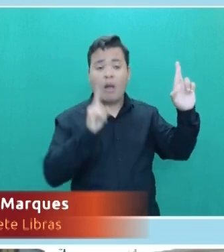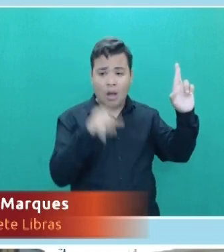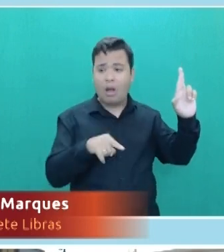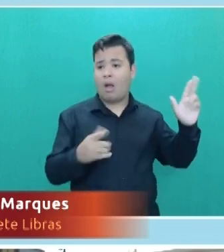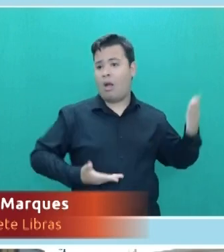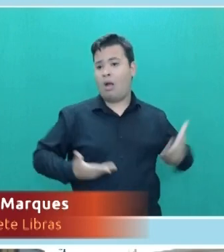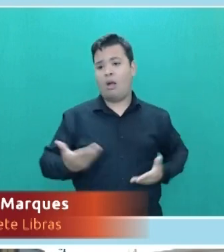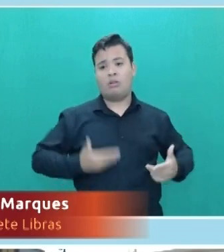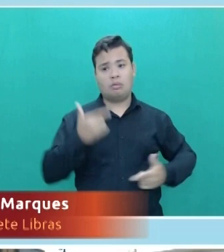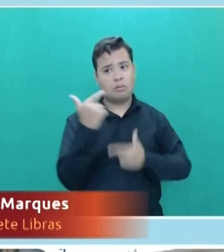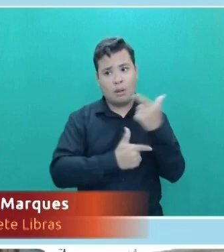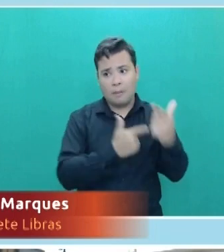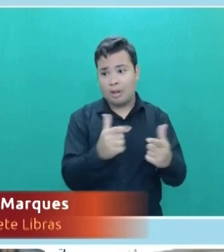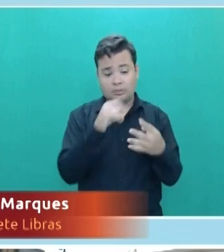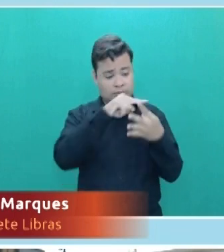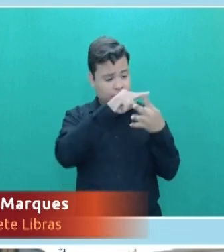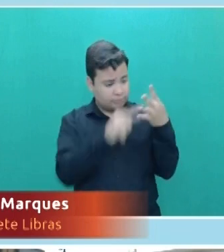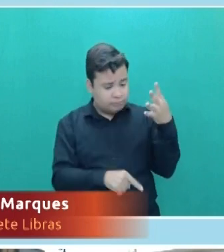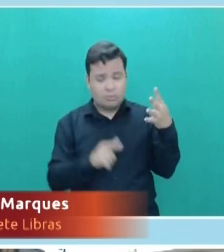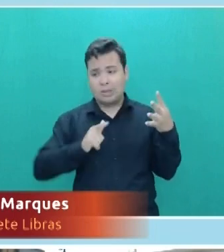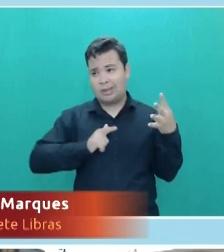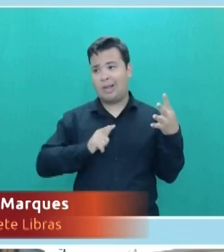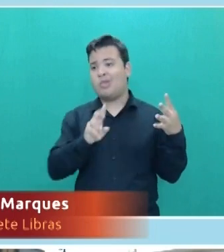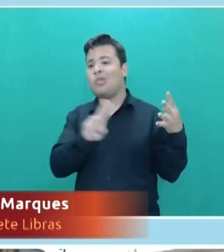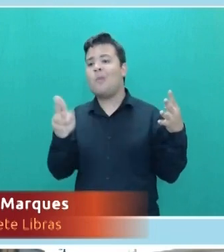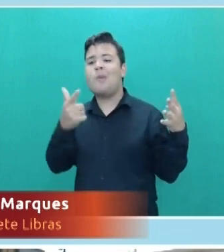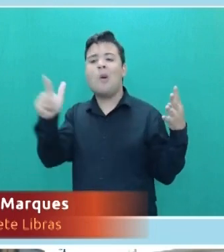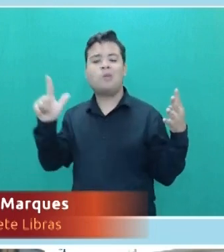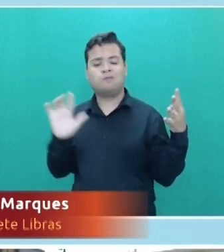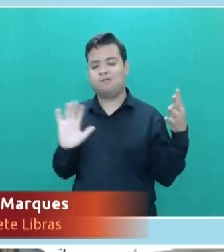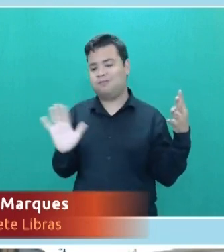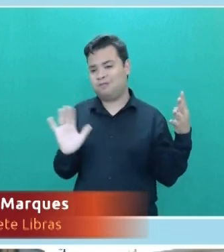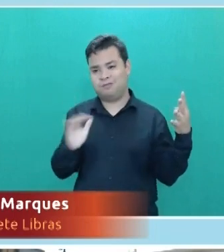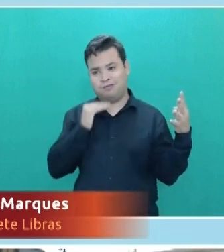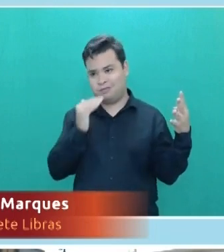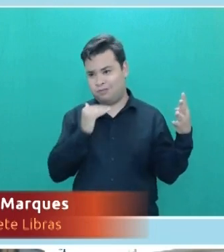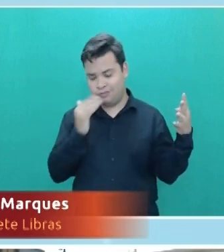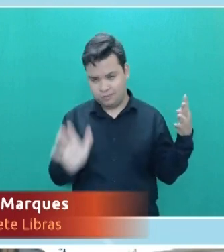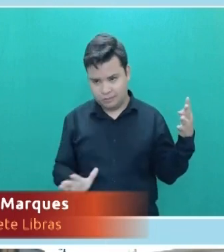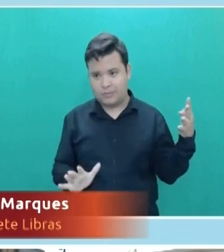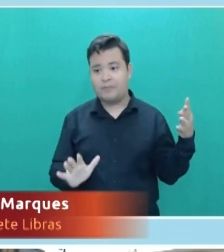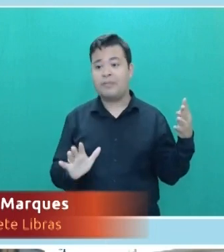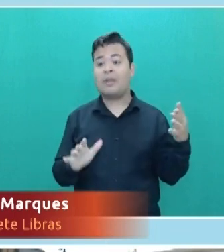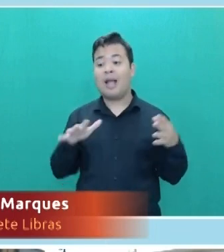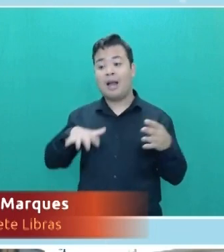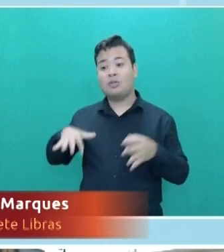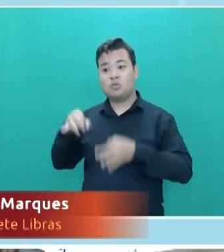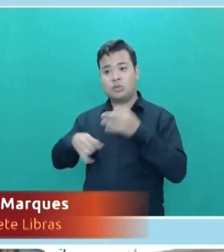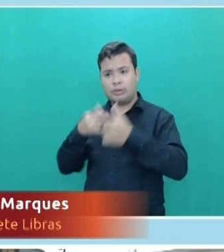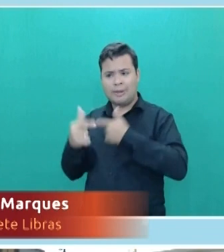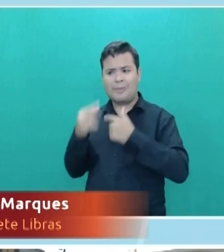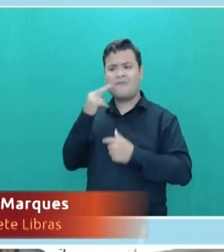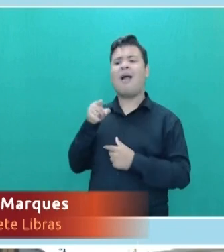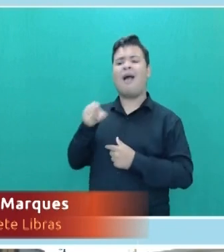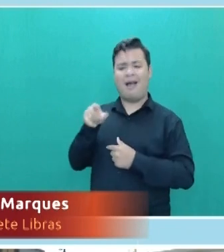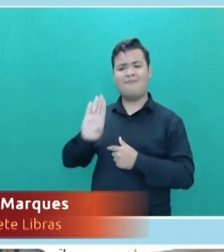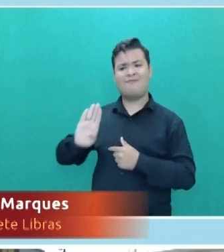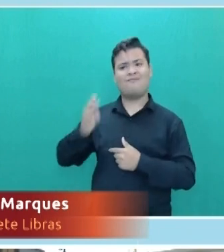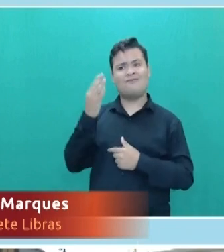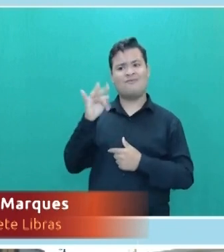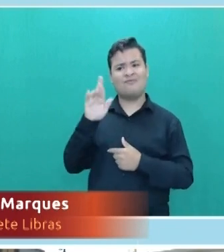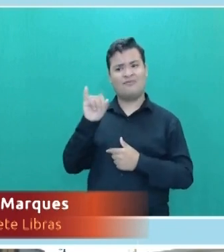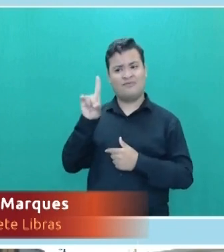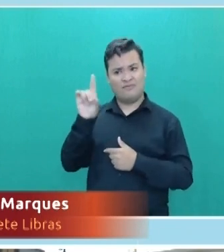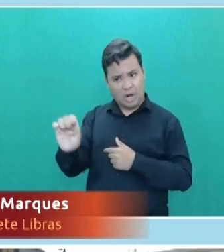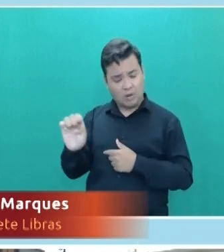esses 4 elementos, porque a Justiça do Trabalho vai entender como fraude, e entendendo como fraude será aplicado todo o ordenamento